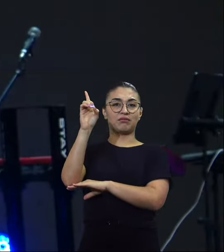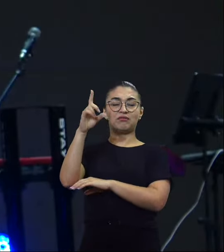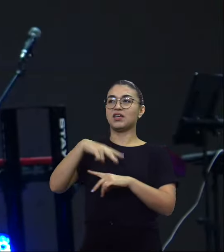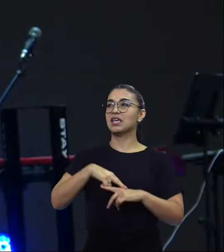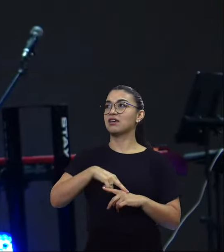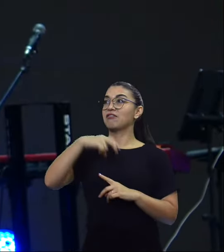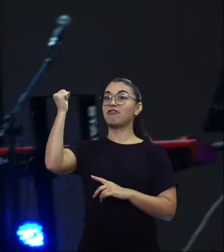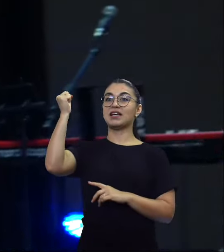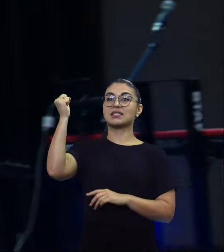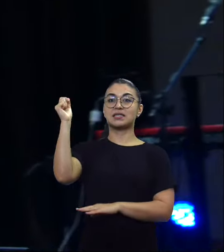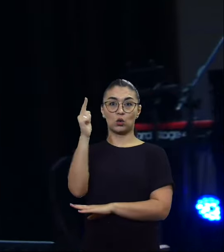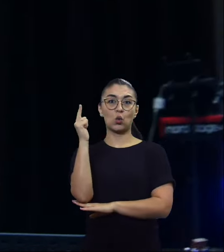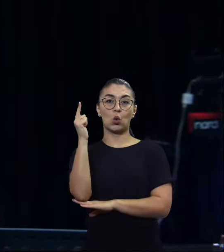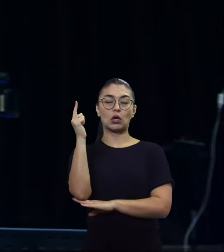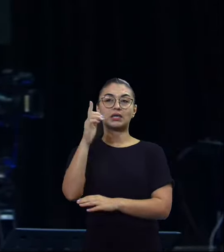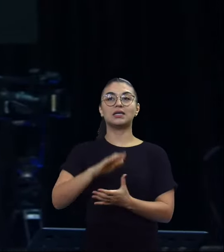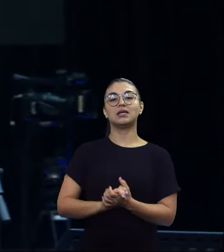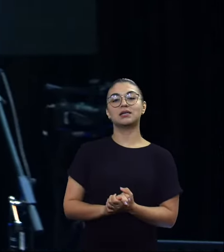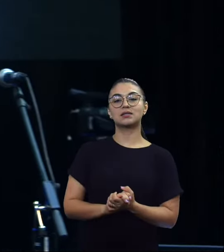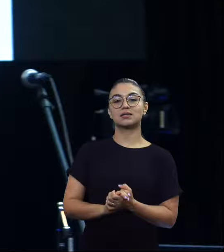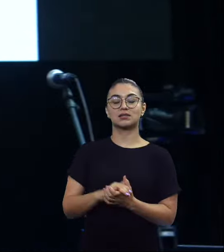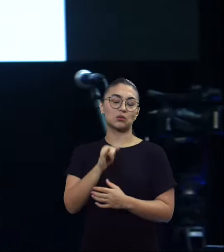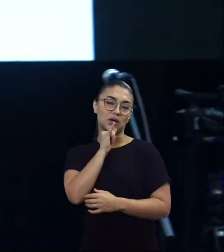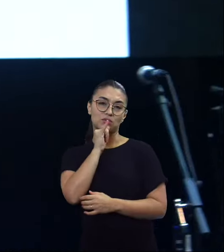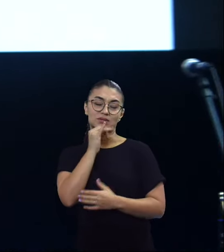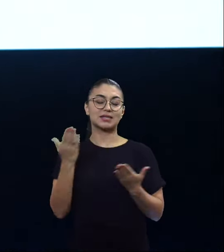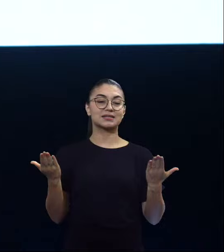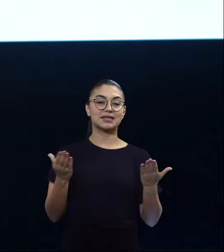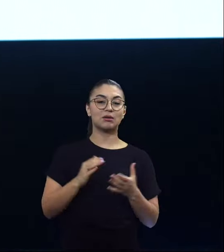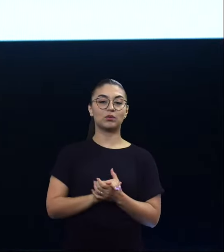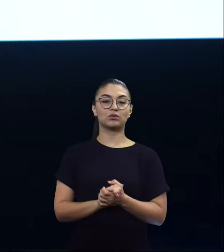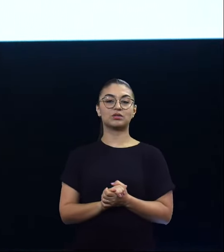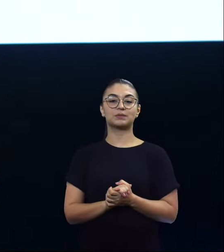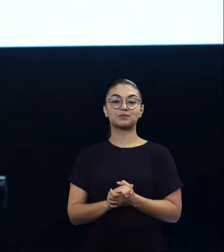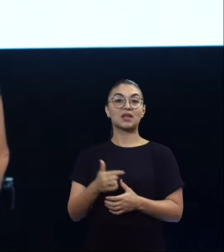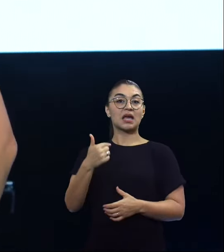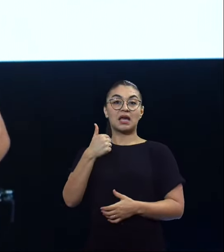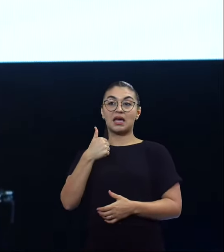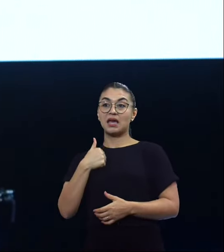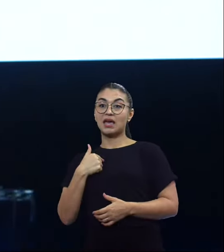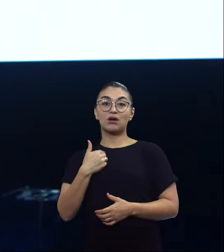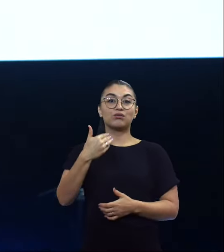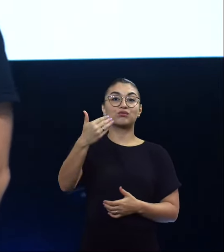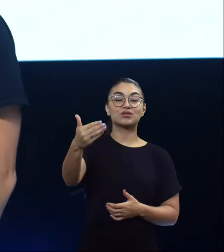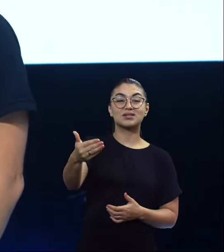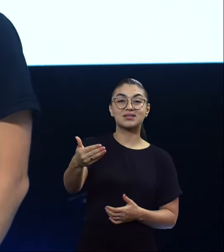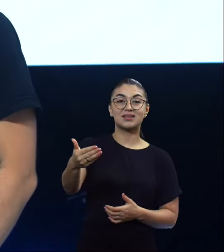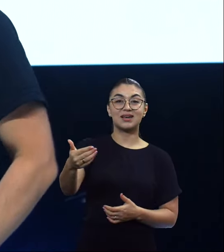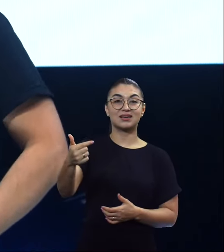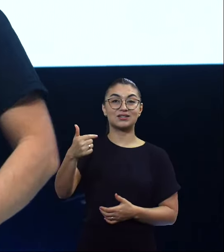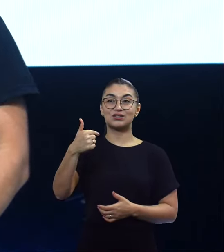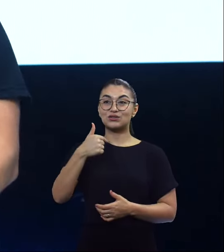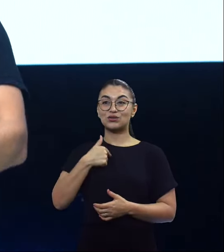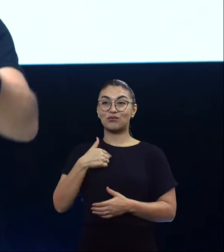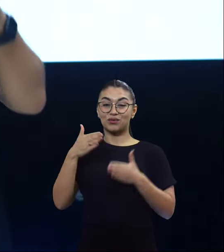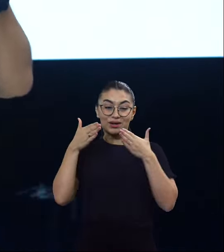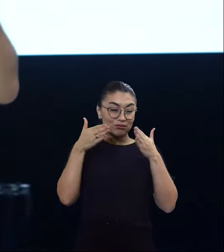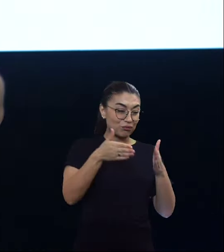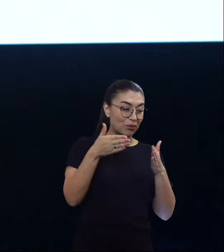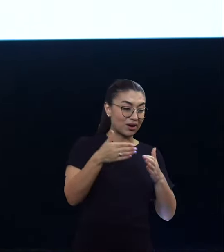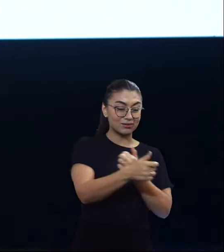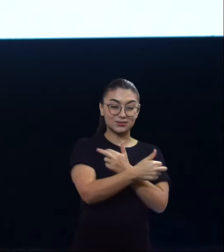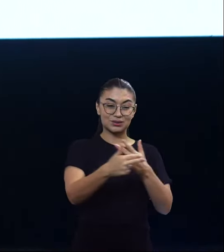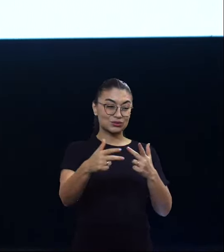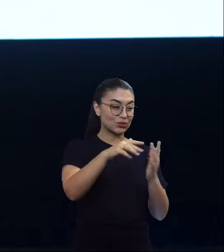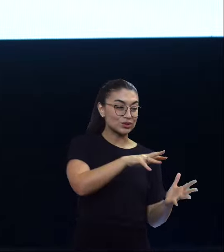que conseguiram levar uma mensagem que chega hoje ao mundo todo. A zebra sou eu e você que continua iluminando essa terra por onde passa, onde ninguém